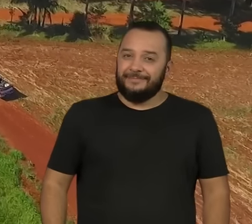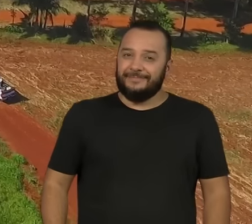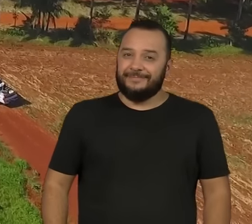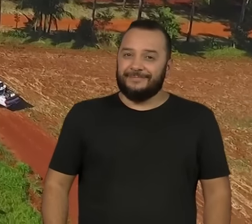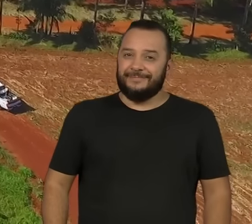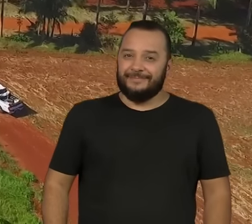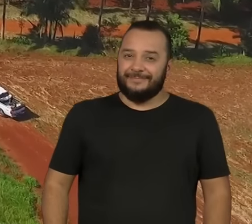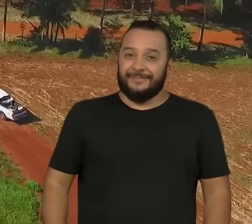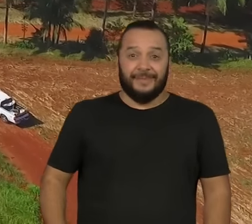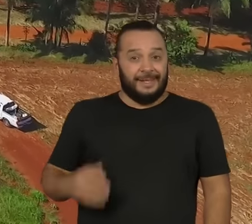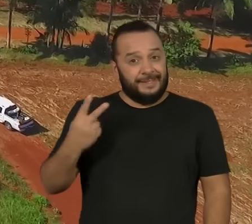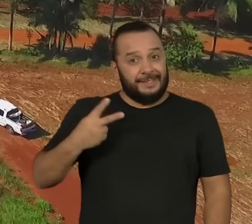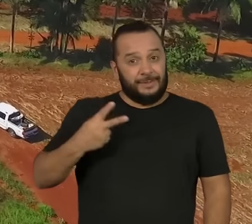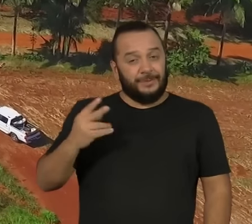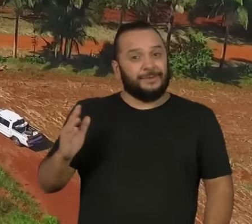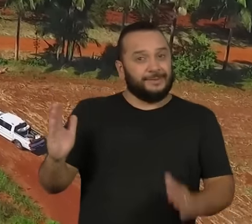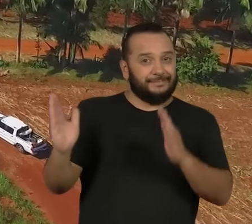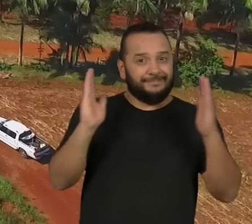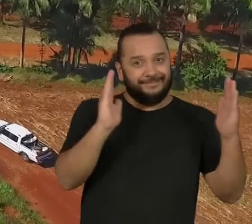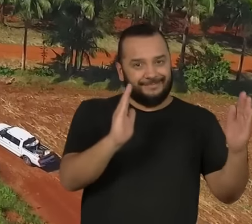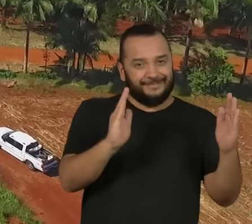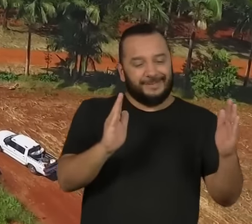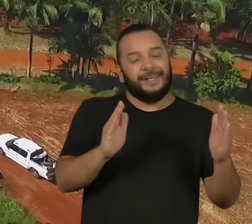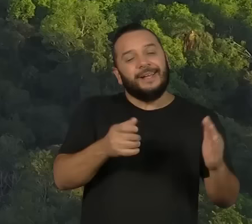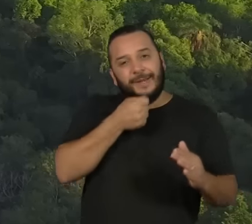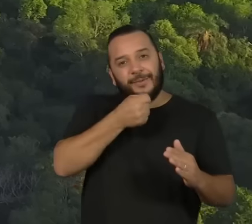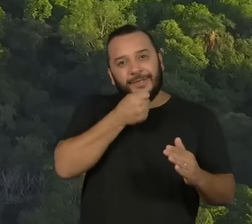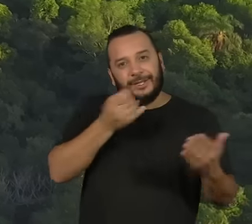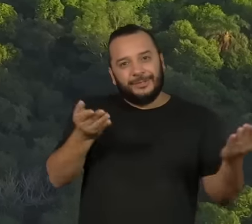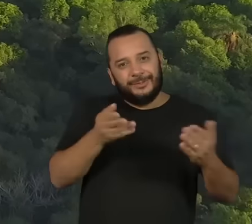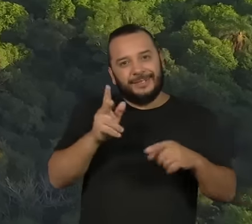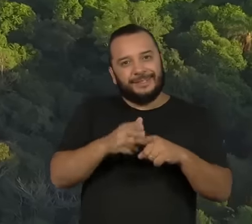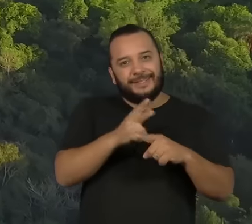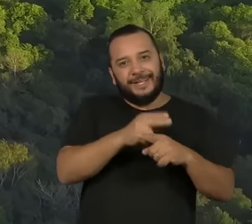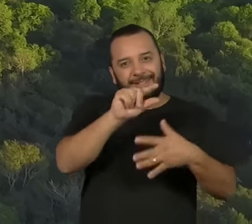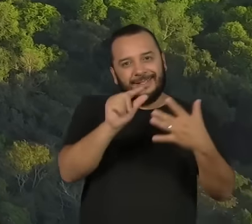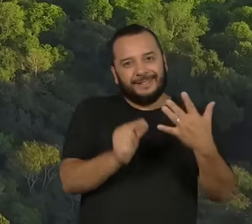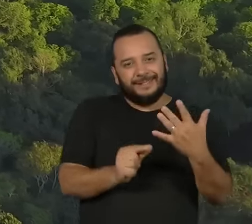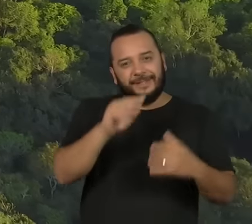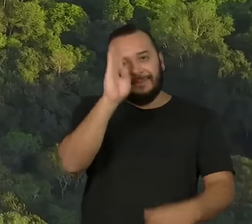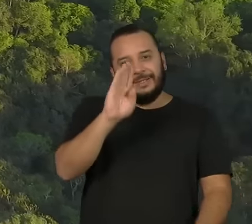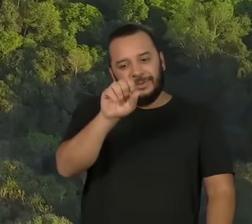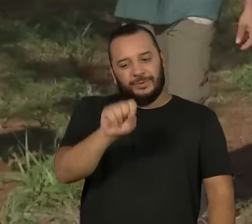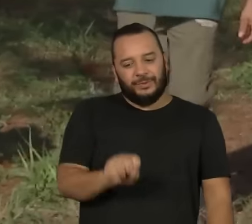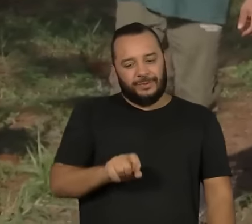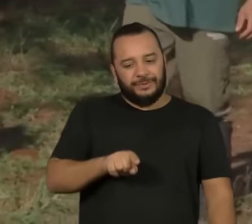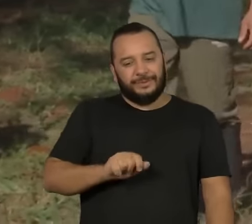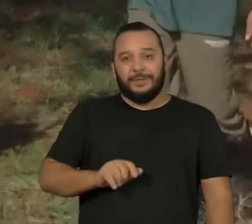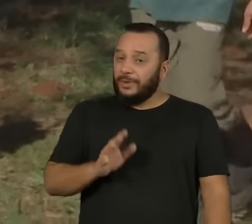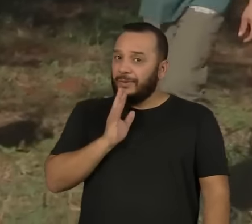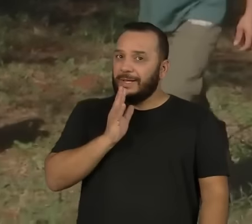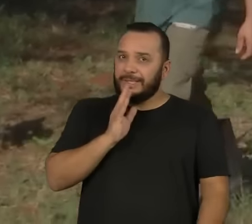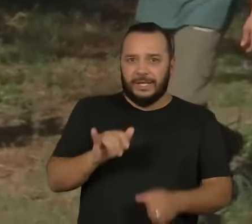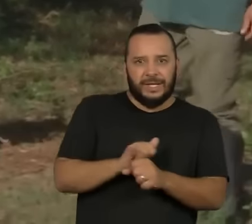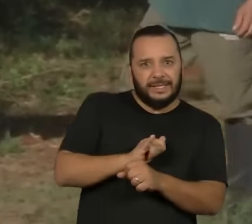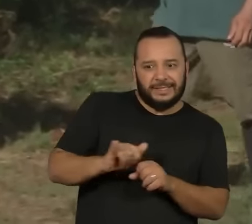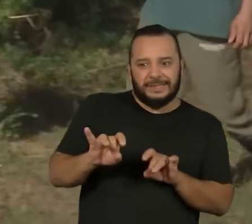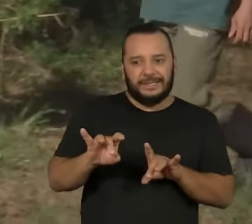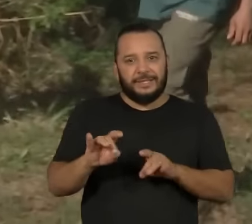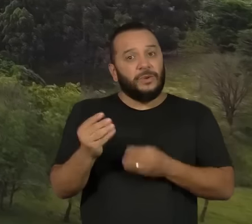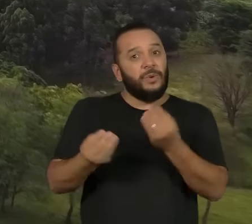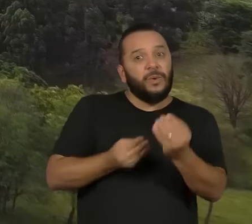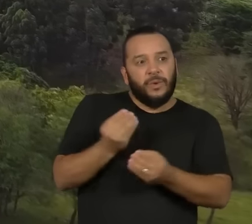Na segunda parte da reportagem de hoje da série Mata Atlântica no Sul do Brasil, conheça as técnicas usadas para